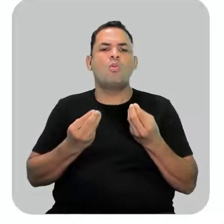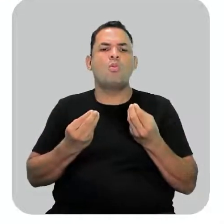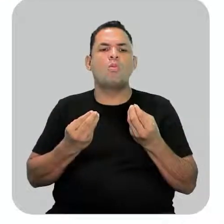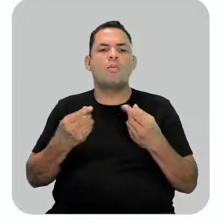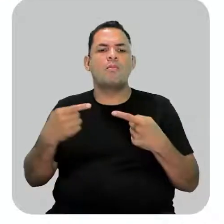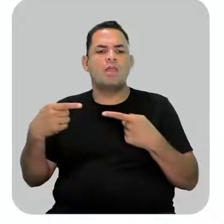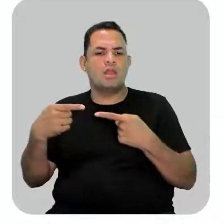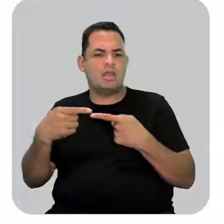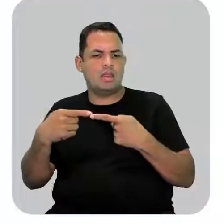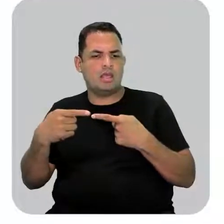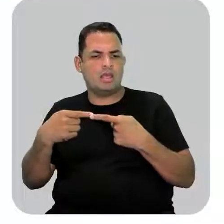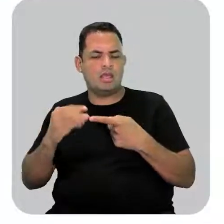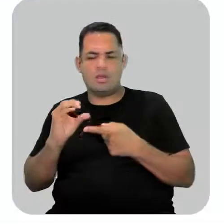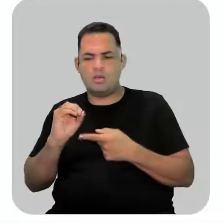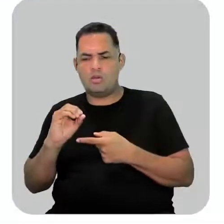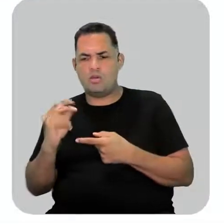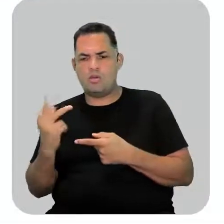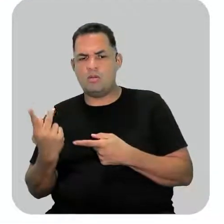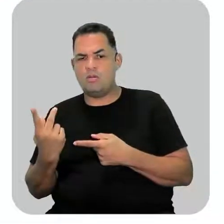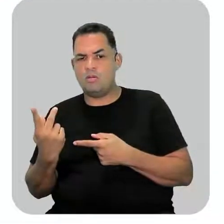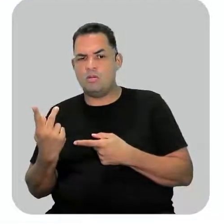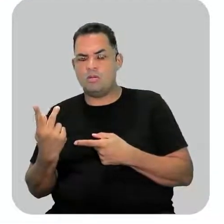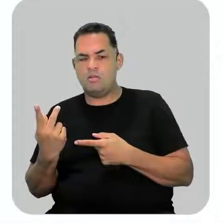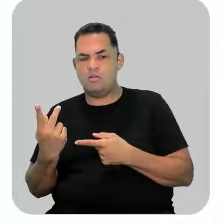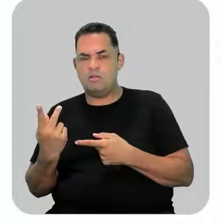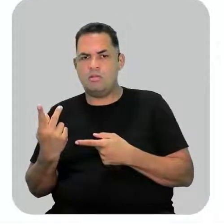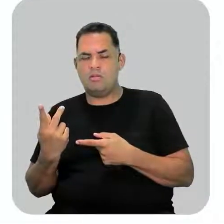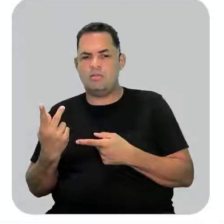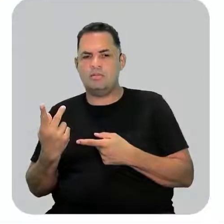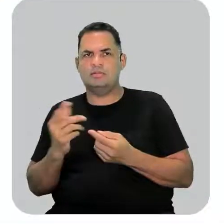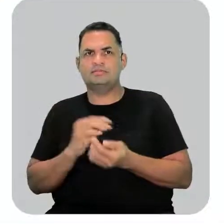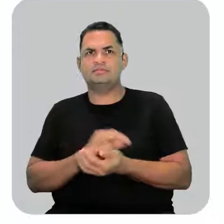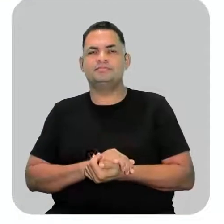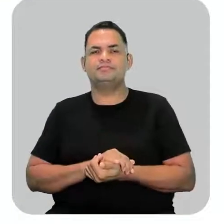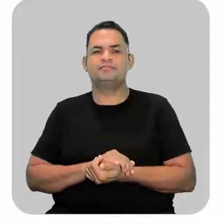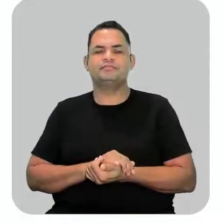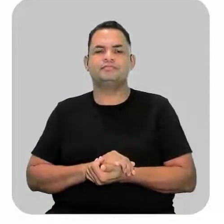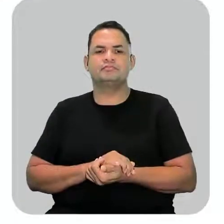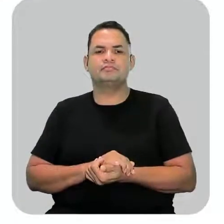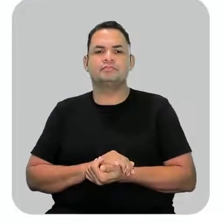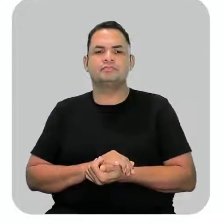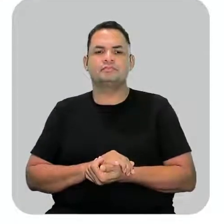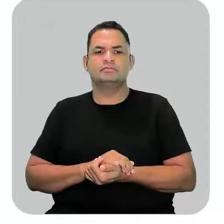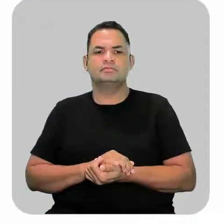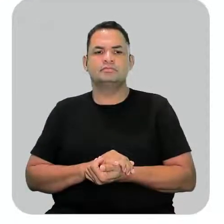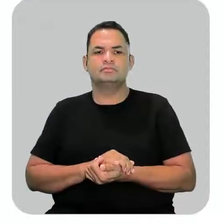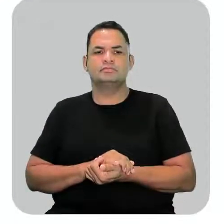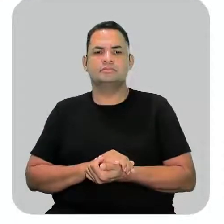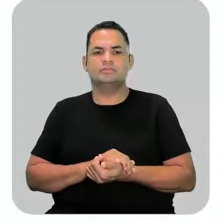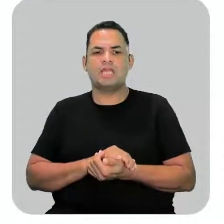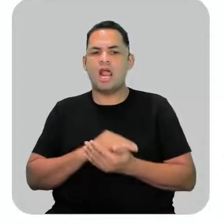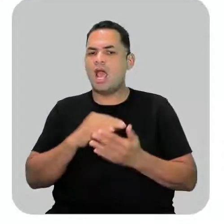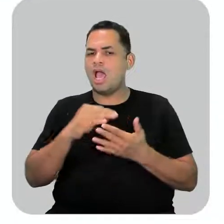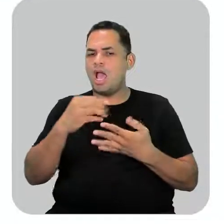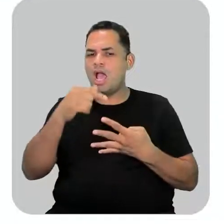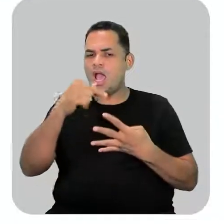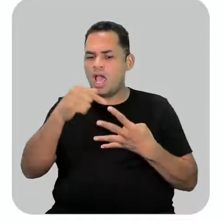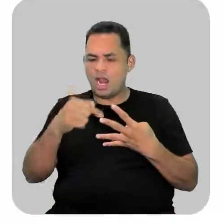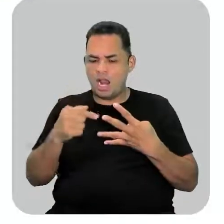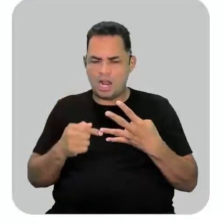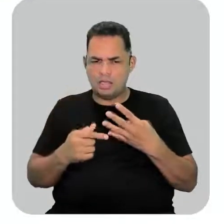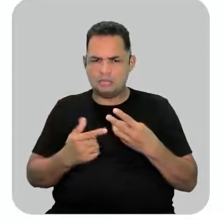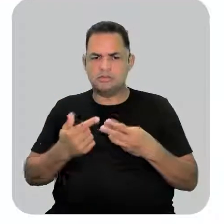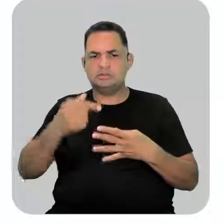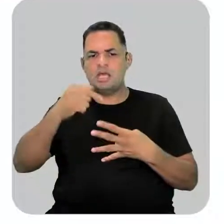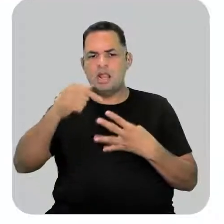ligar à hidroxila, sendo que o carbono só faz 4 ligações? Então, classificação de acordo com o